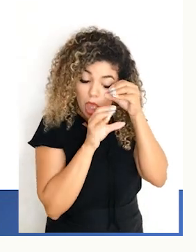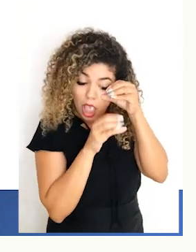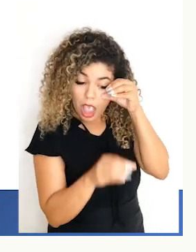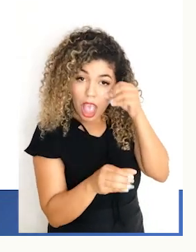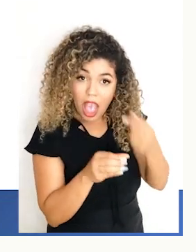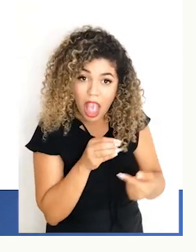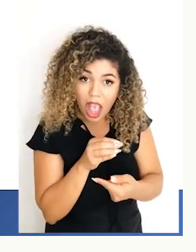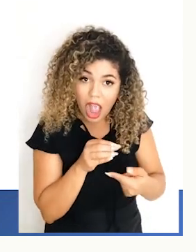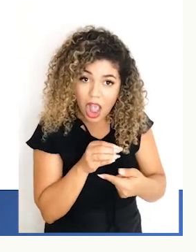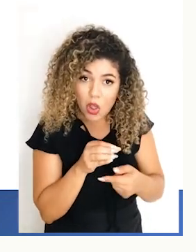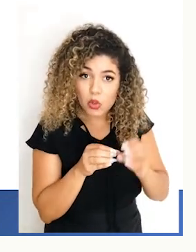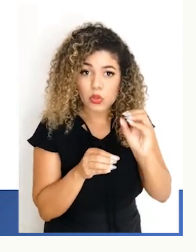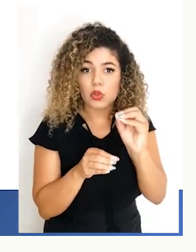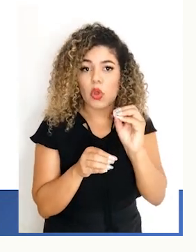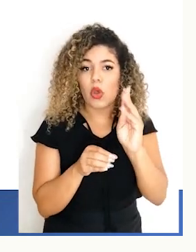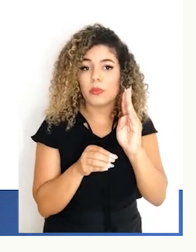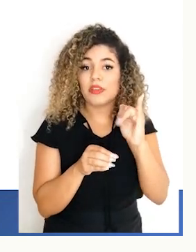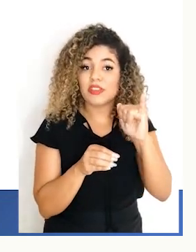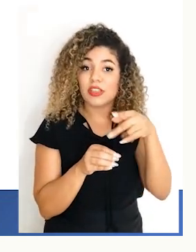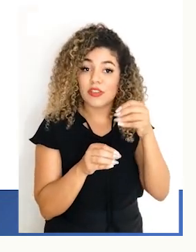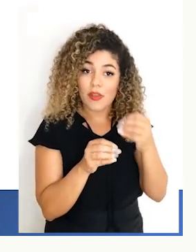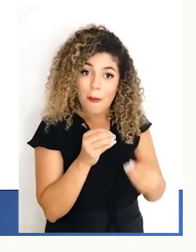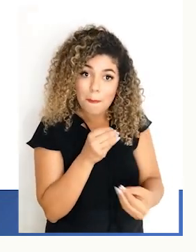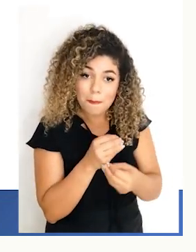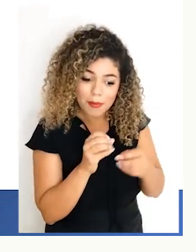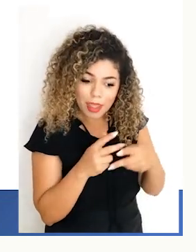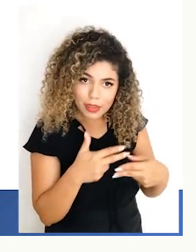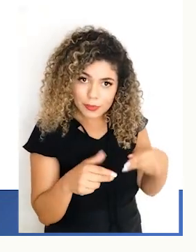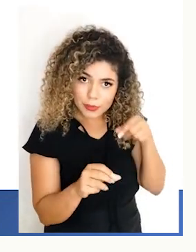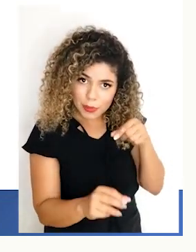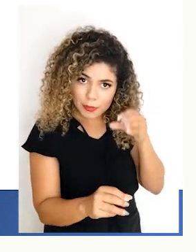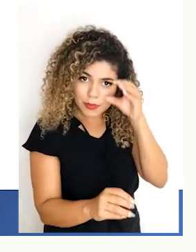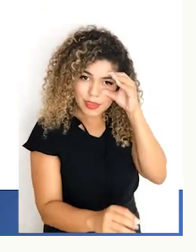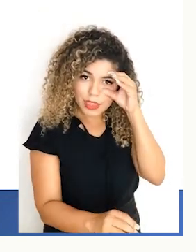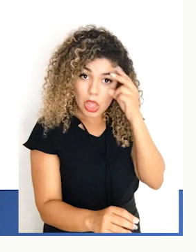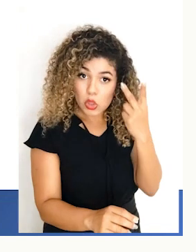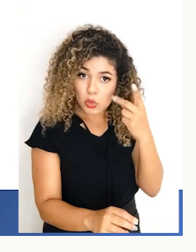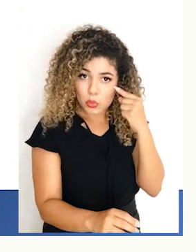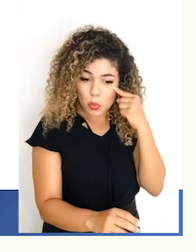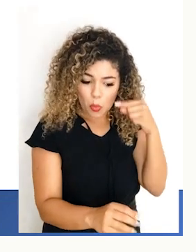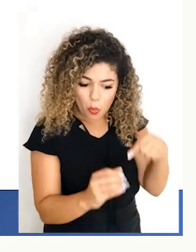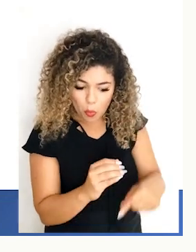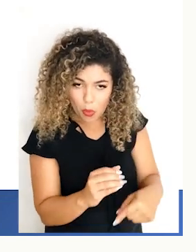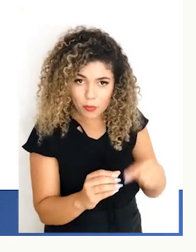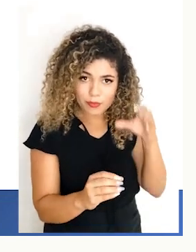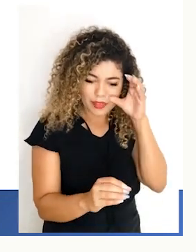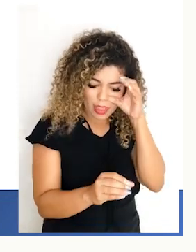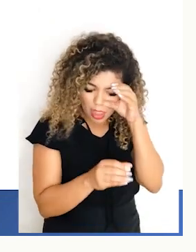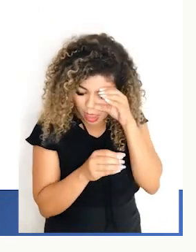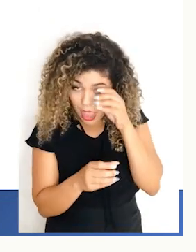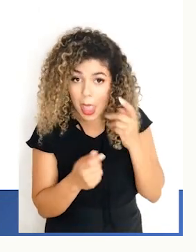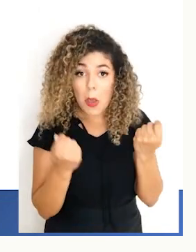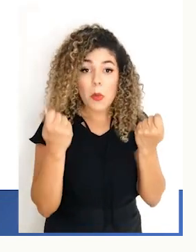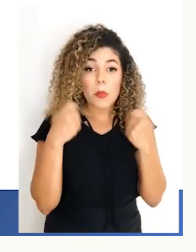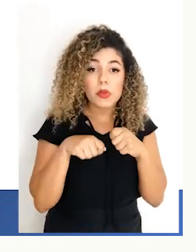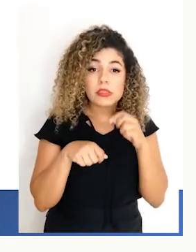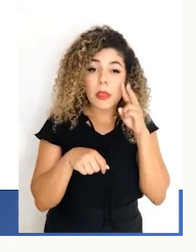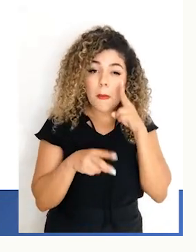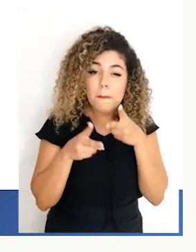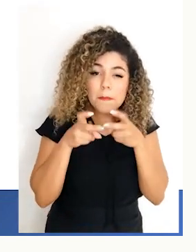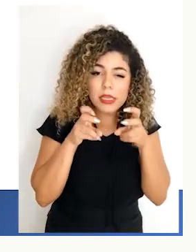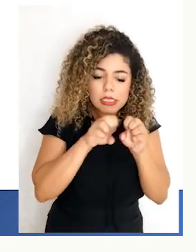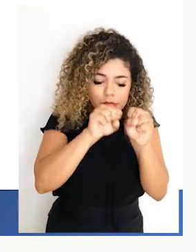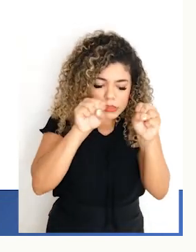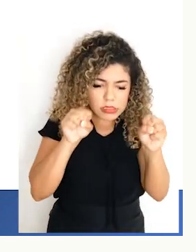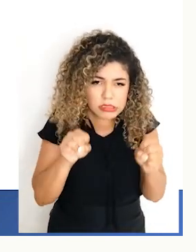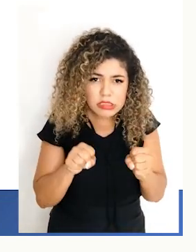ser visualizado. Os microscópios permitem observar estruturas que são invisíveis a olho nu, justamente por essa capacidade